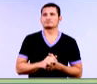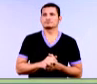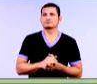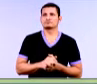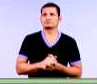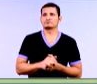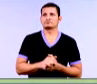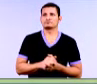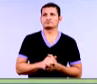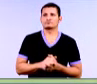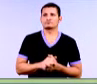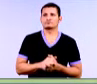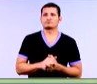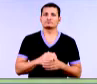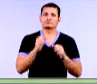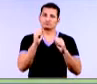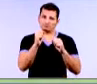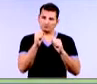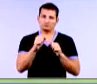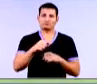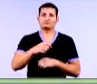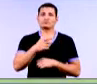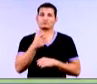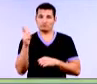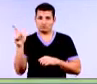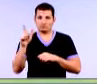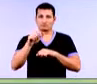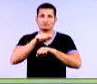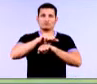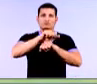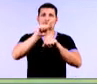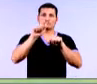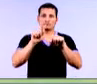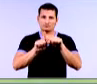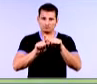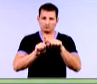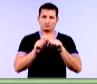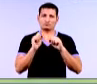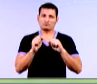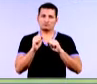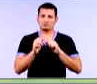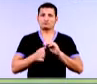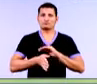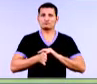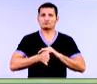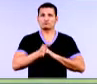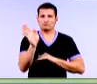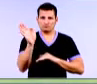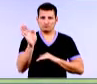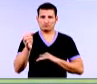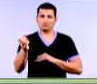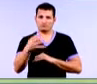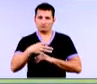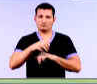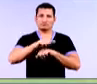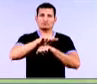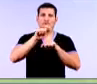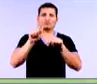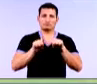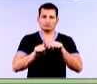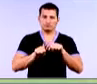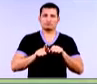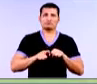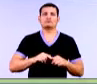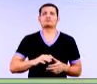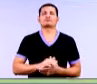pode ser outro algoritmo, que eu posso gerar uma saída para um novo algoritmo.